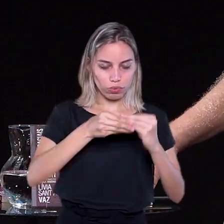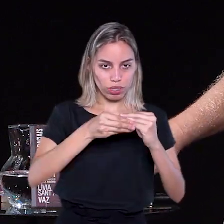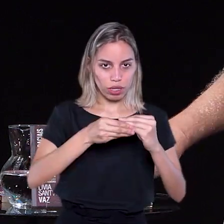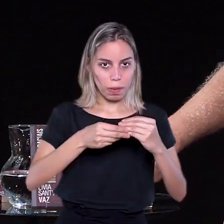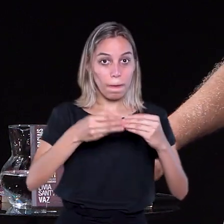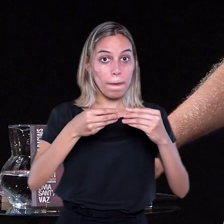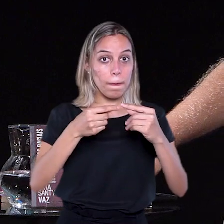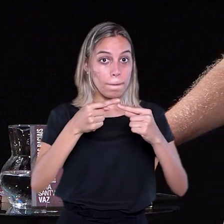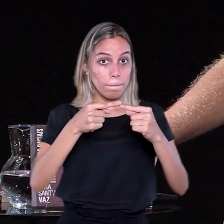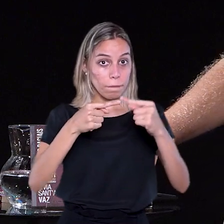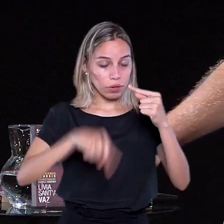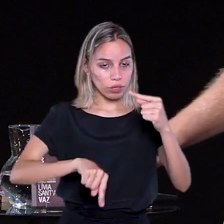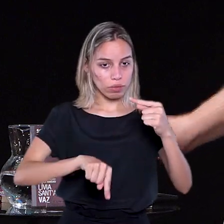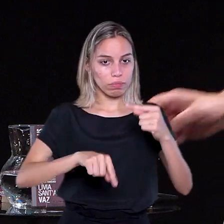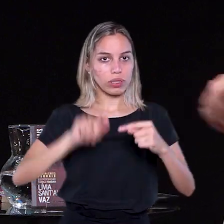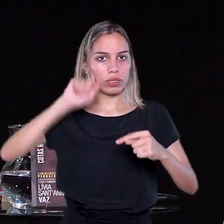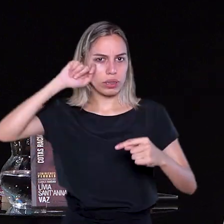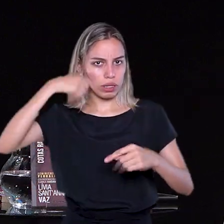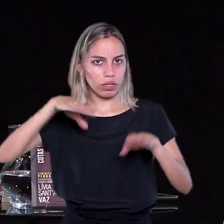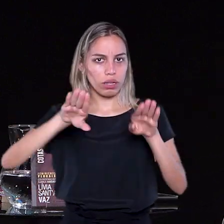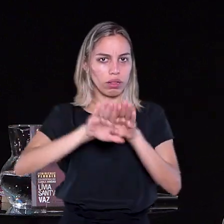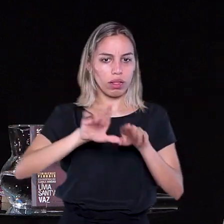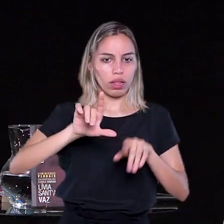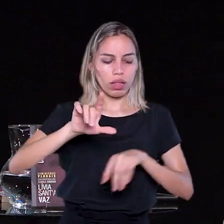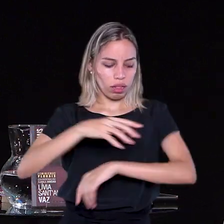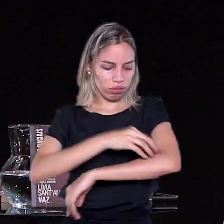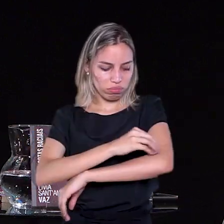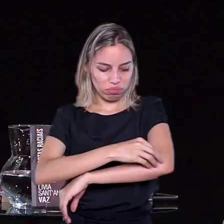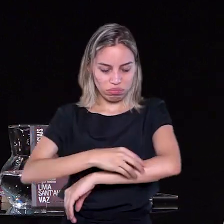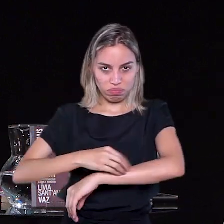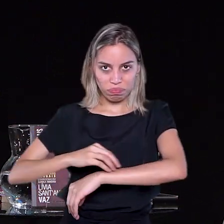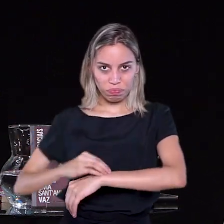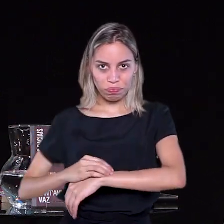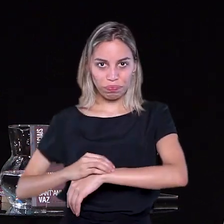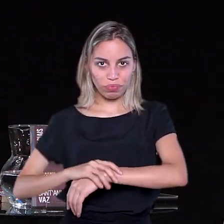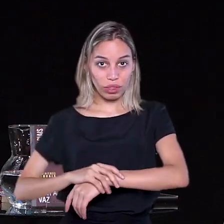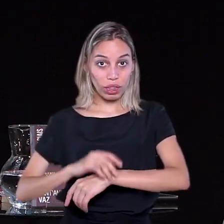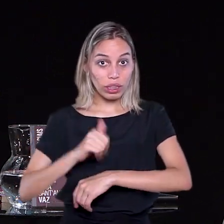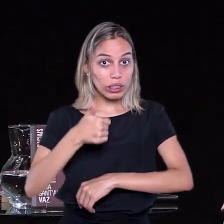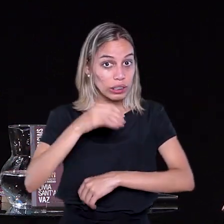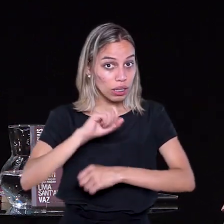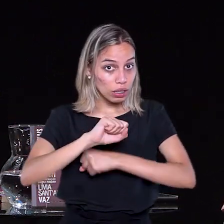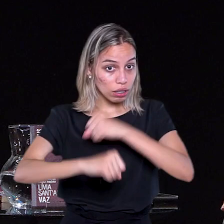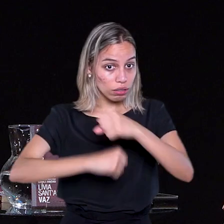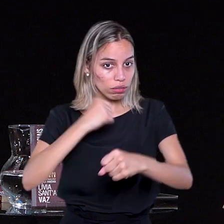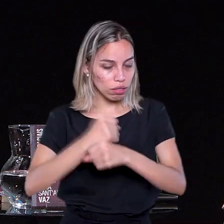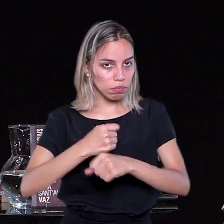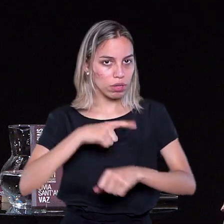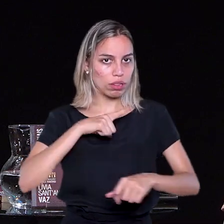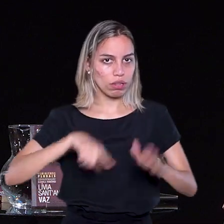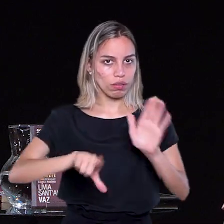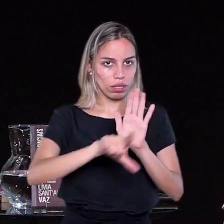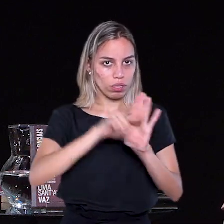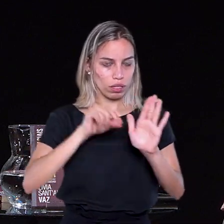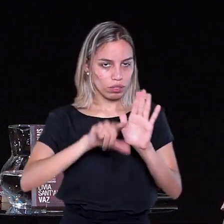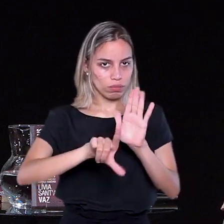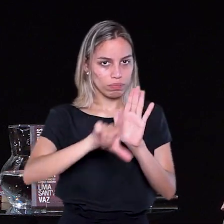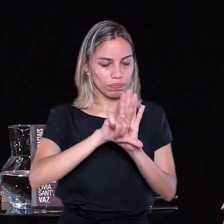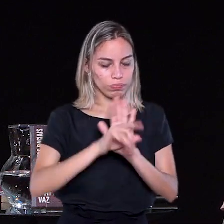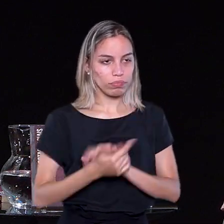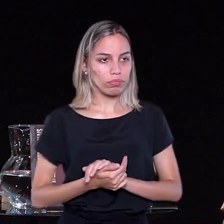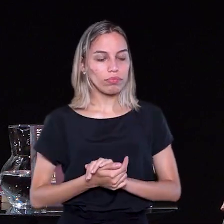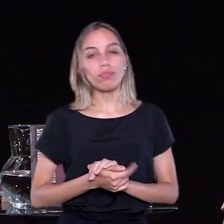proibindo negros e leprosos de frequentarem as escolas, teve isso. 10 anos depois dessa Constituição, a gente tem um ato adicional que